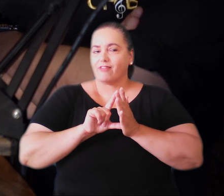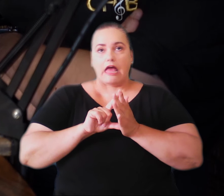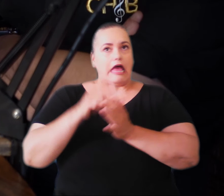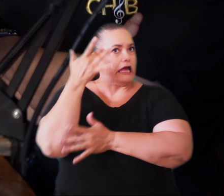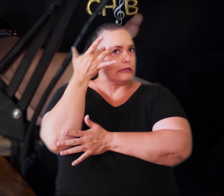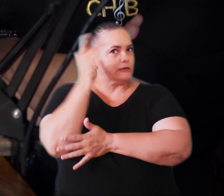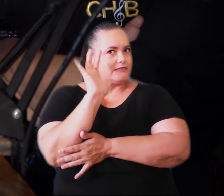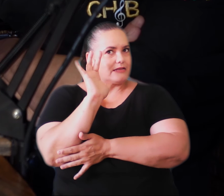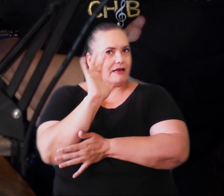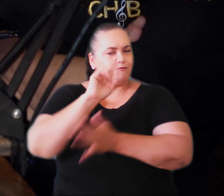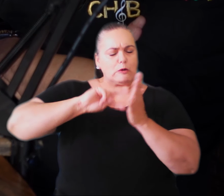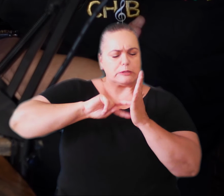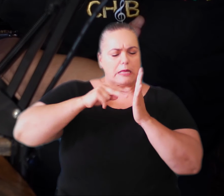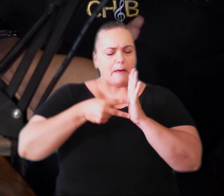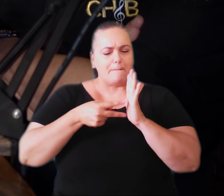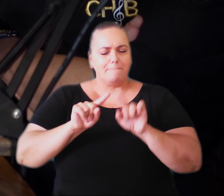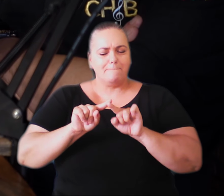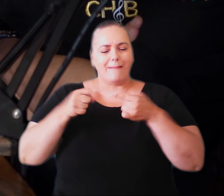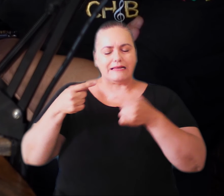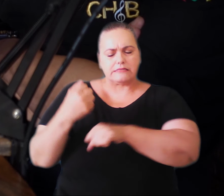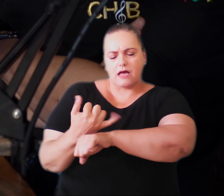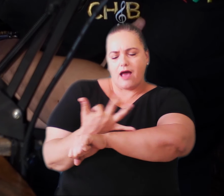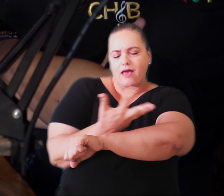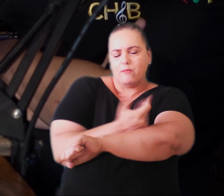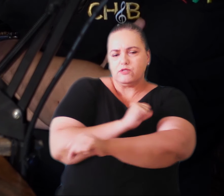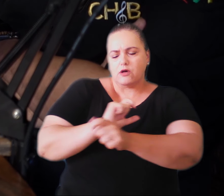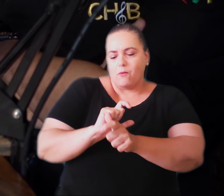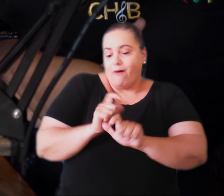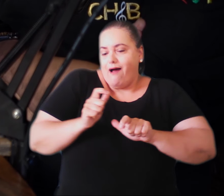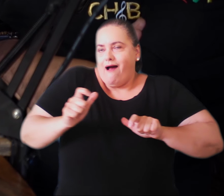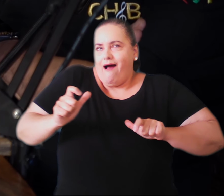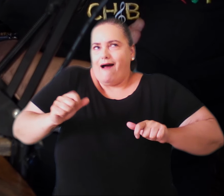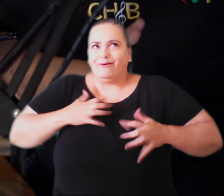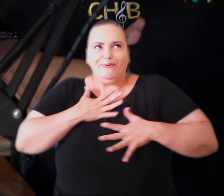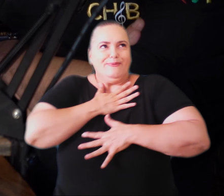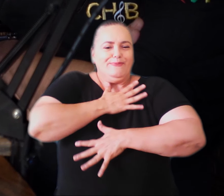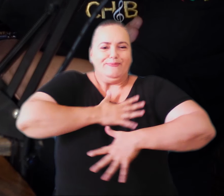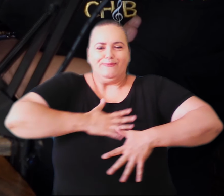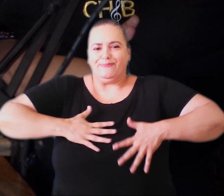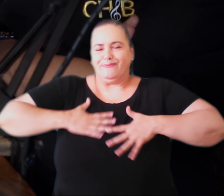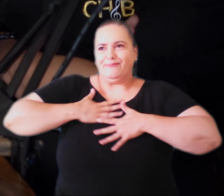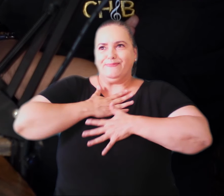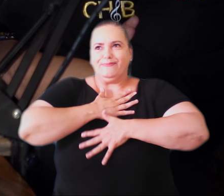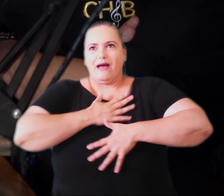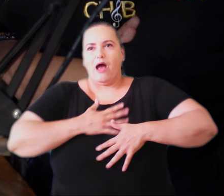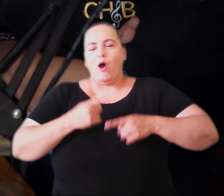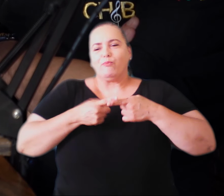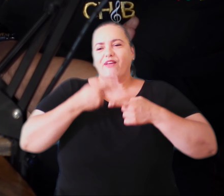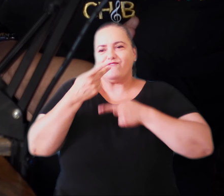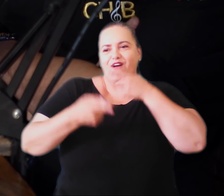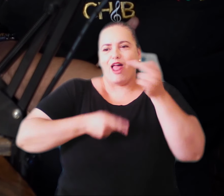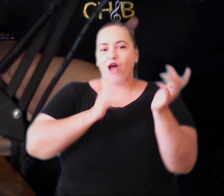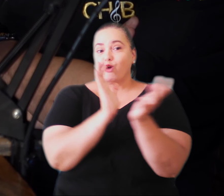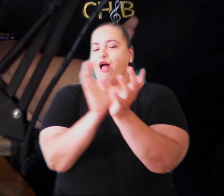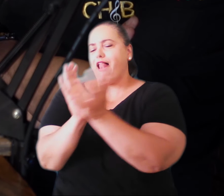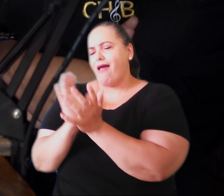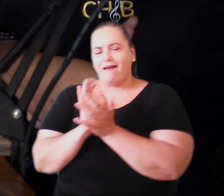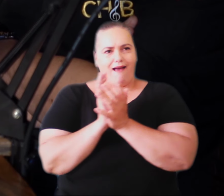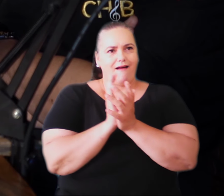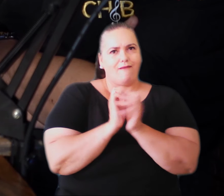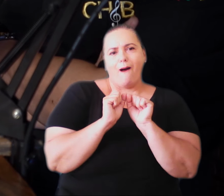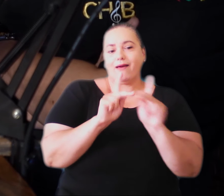é o significado, mas a emoção é muito maior. Porque você falar de um colega e falar de outro colega,